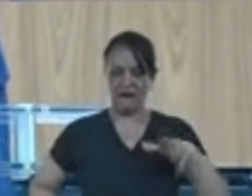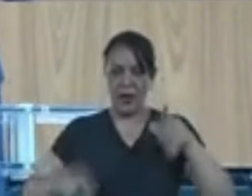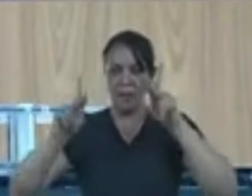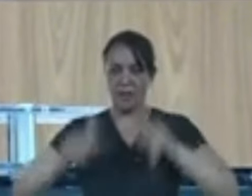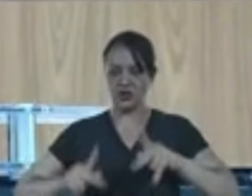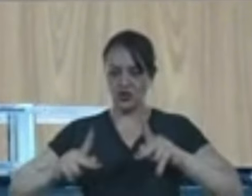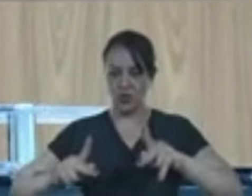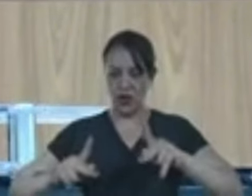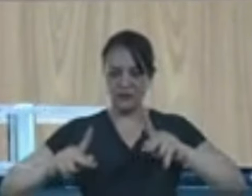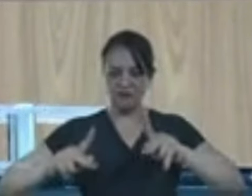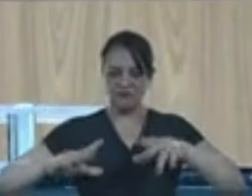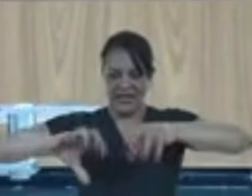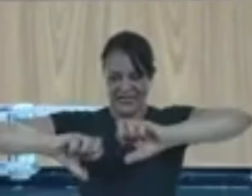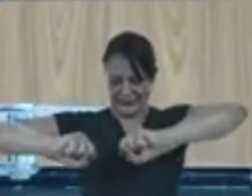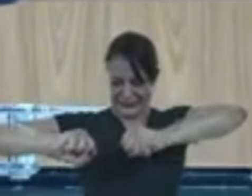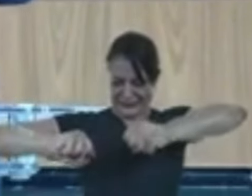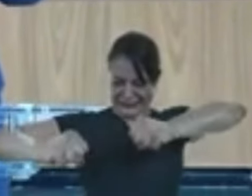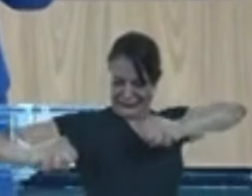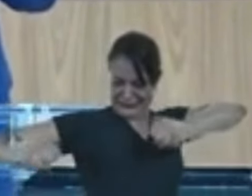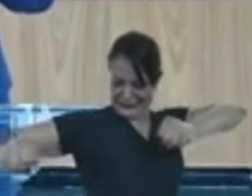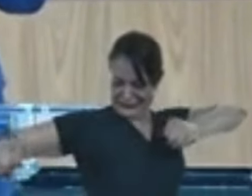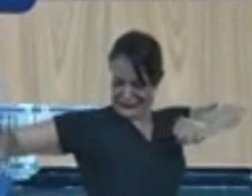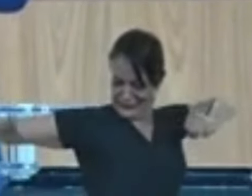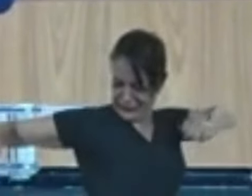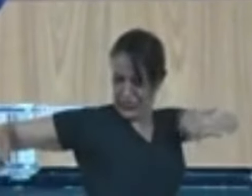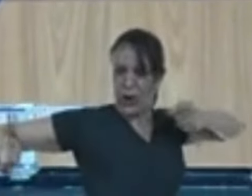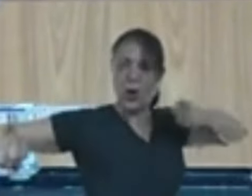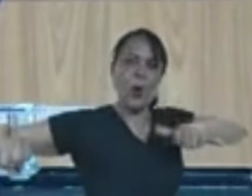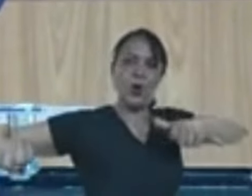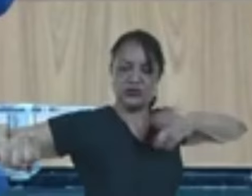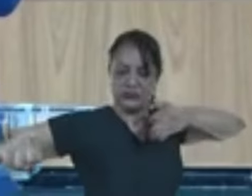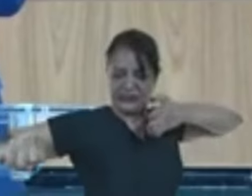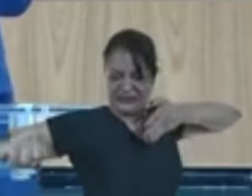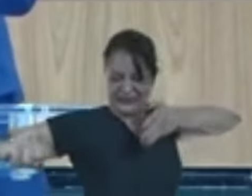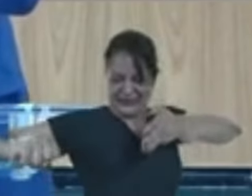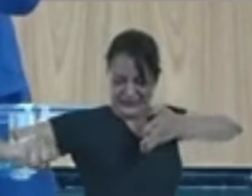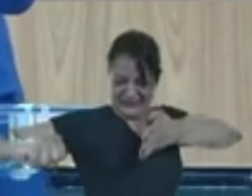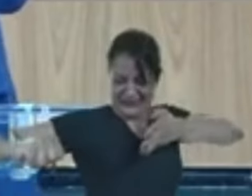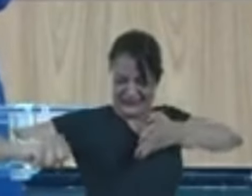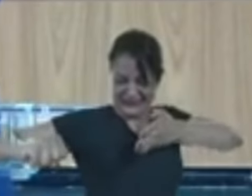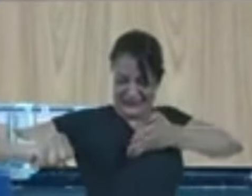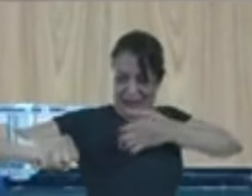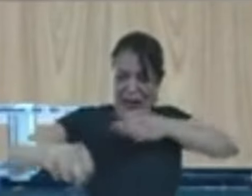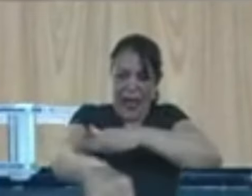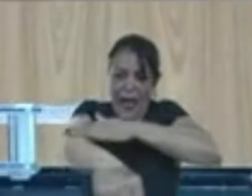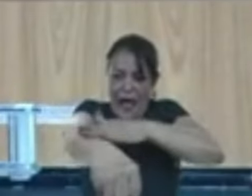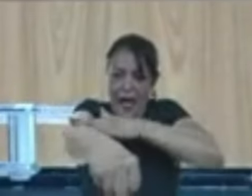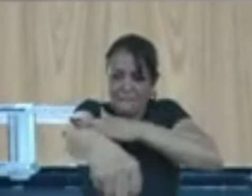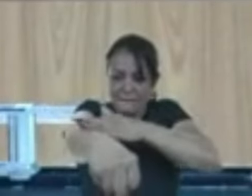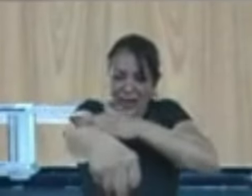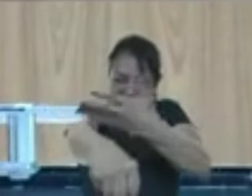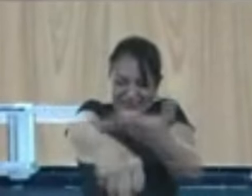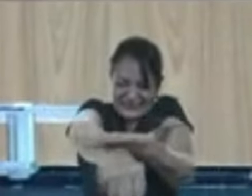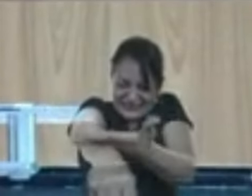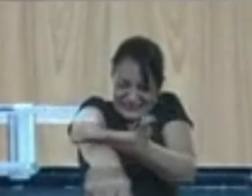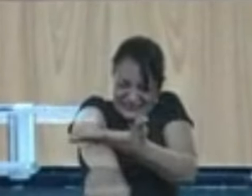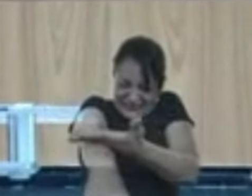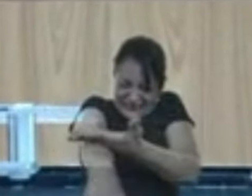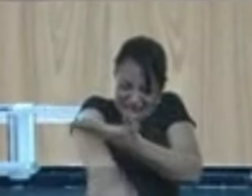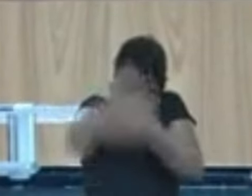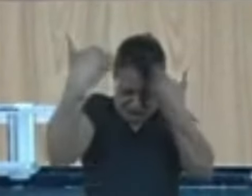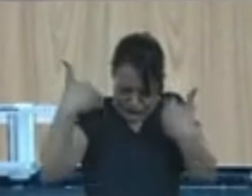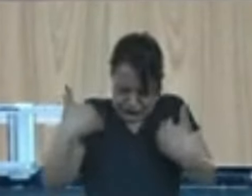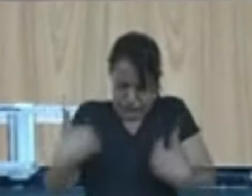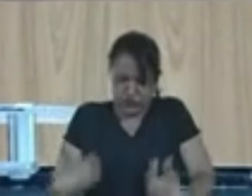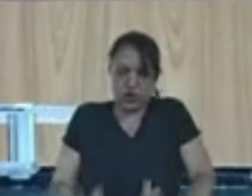especialista com um objeto cortante, tirava a pele da pessoa inteira. Depois que ele tirava a pele da pessoa viva inteira, que